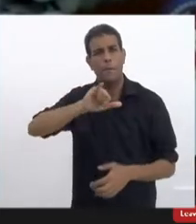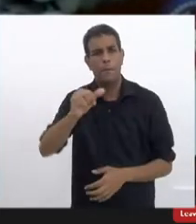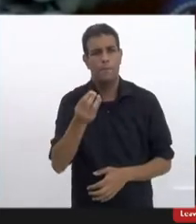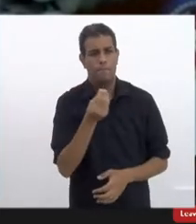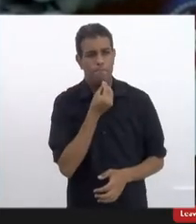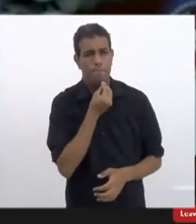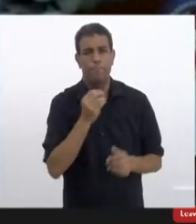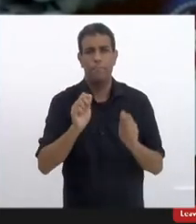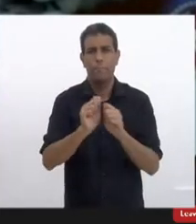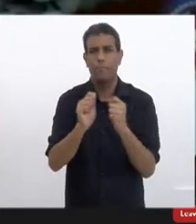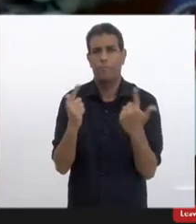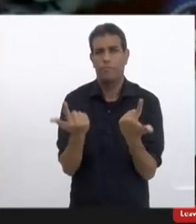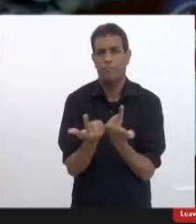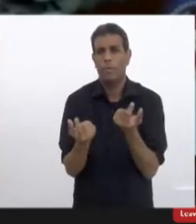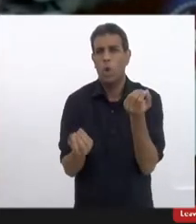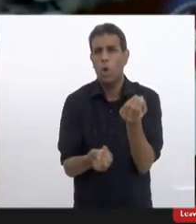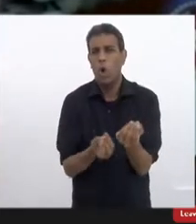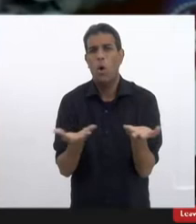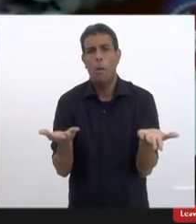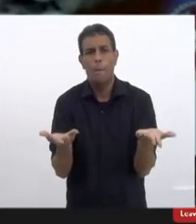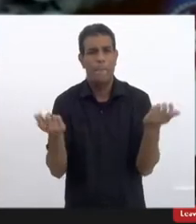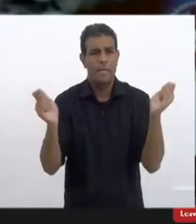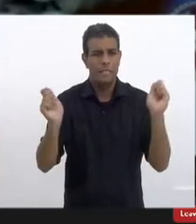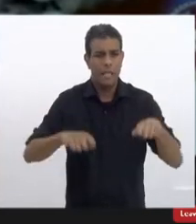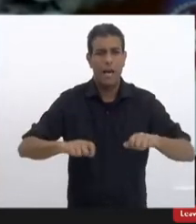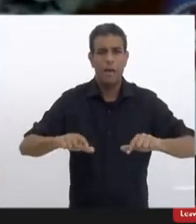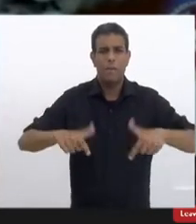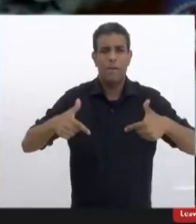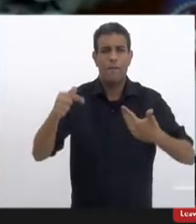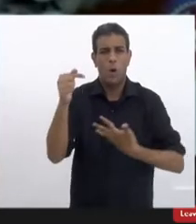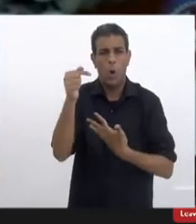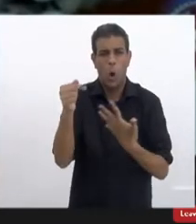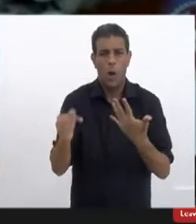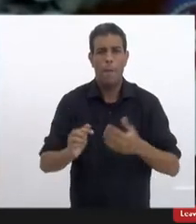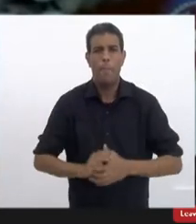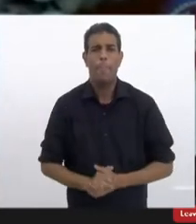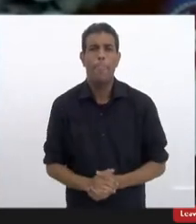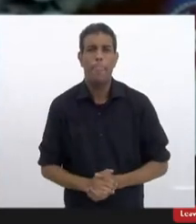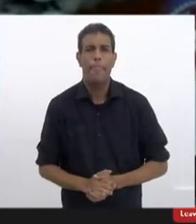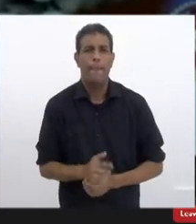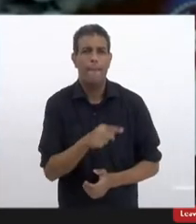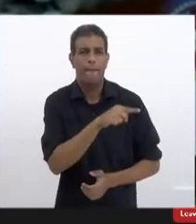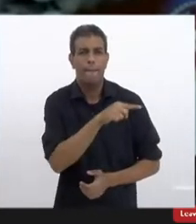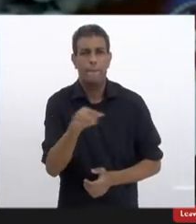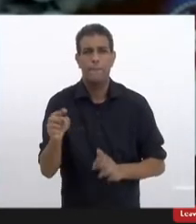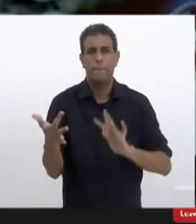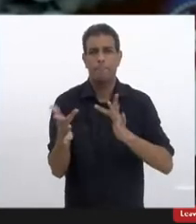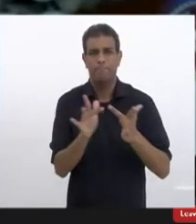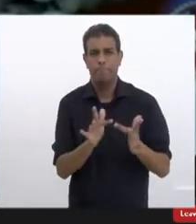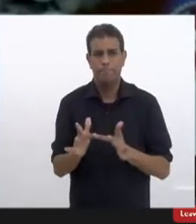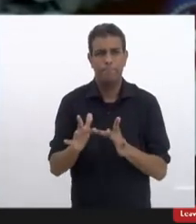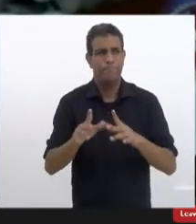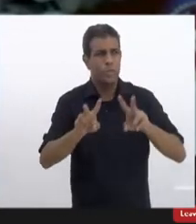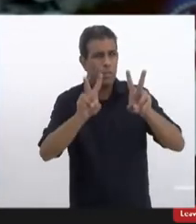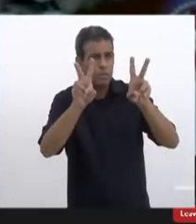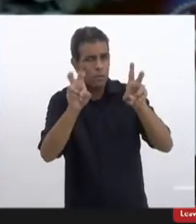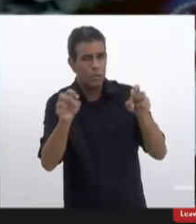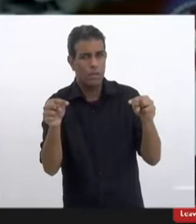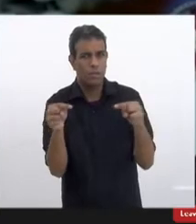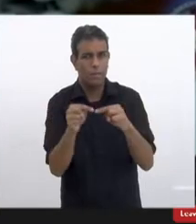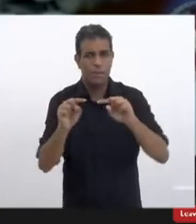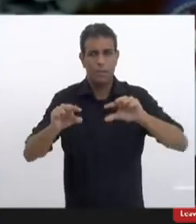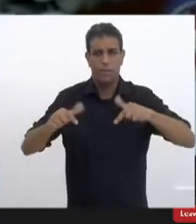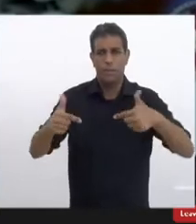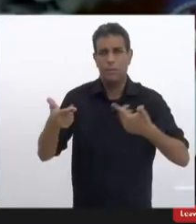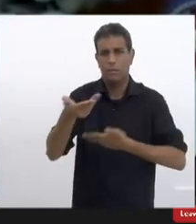pela LERJ de forma tão profícua. E essa interlocução entre esses entes